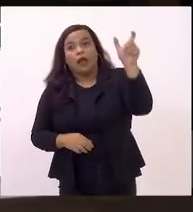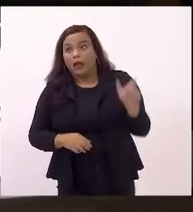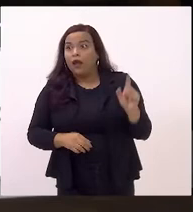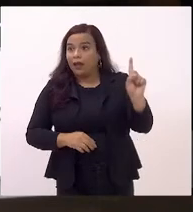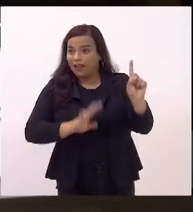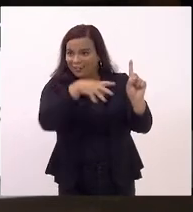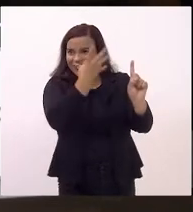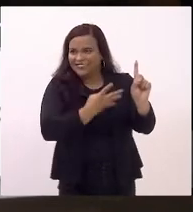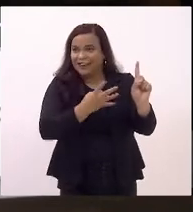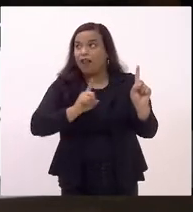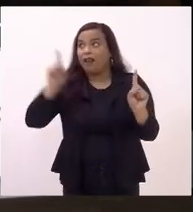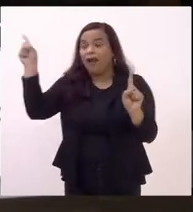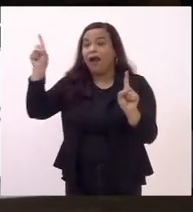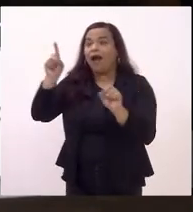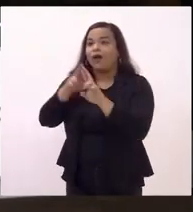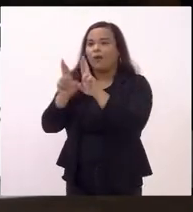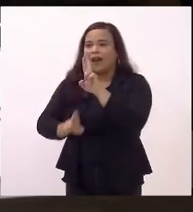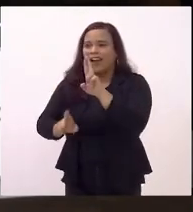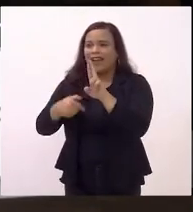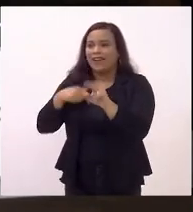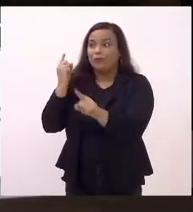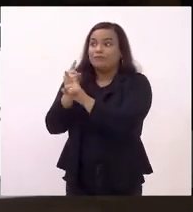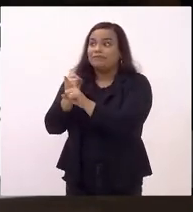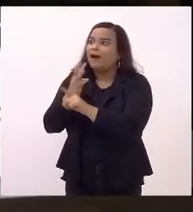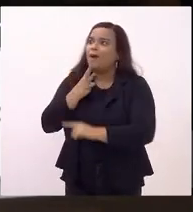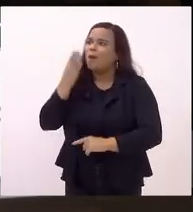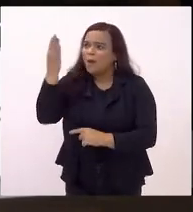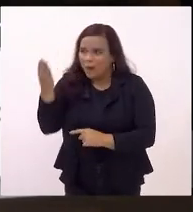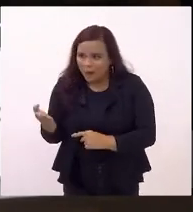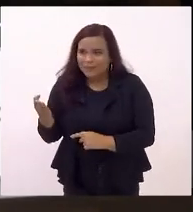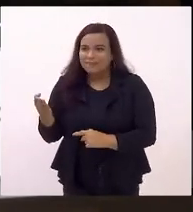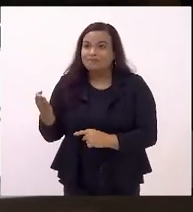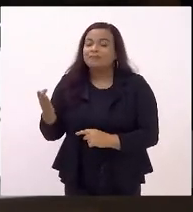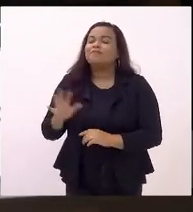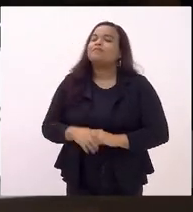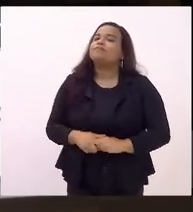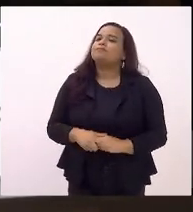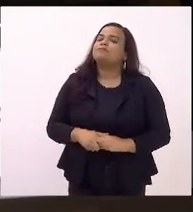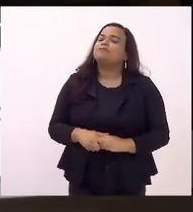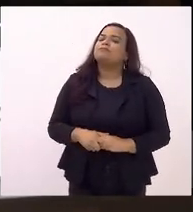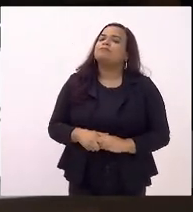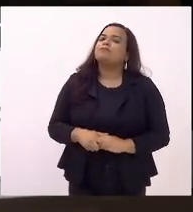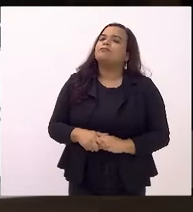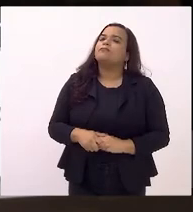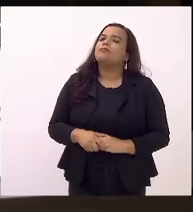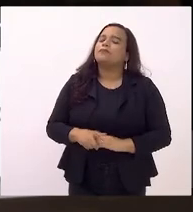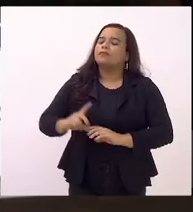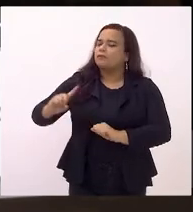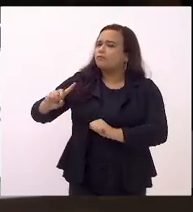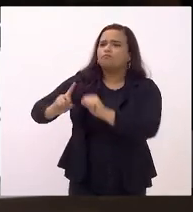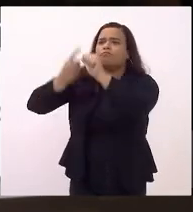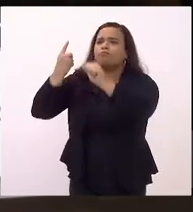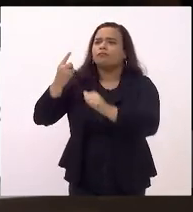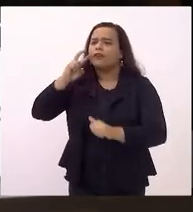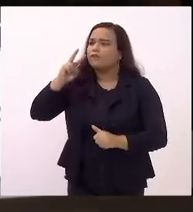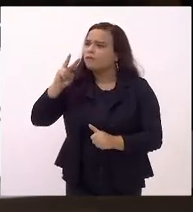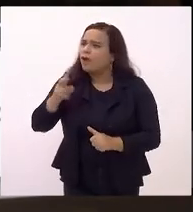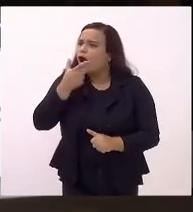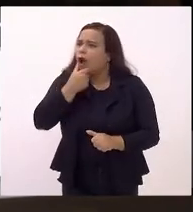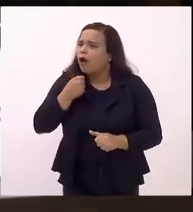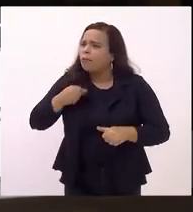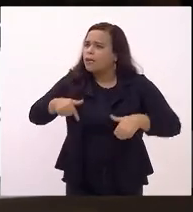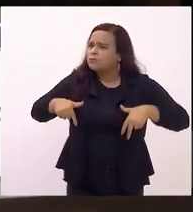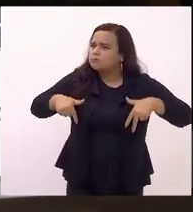na universidade, na UFRJ, e, no primeiro momento, eu vi um militante que muda